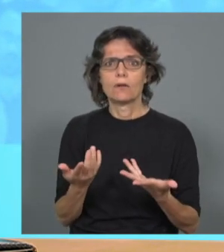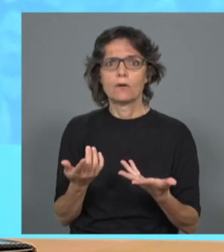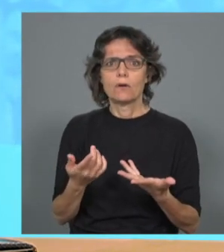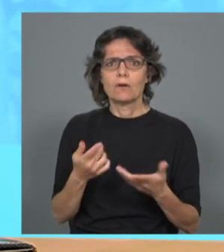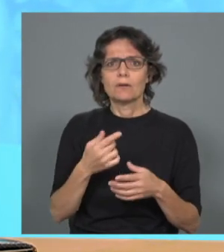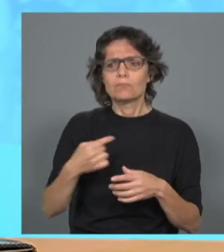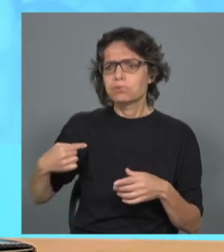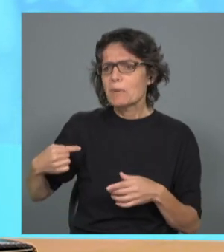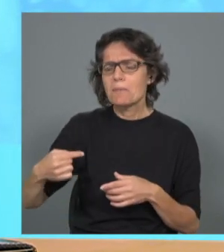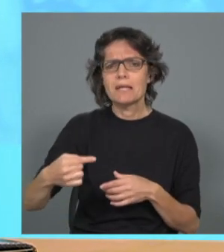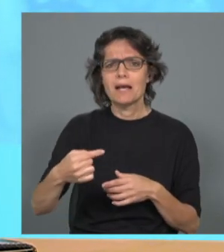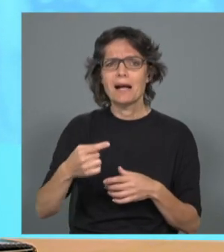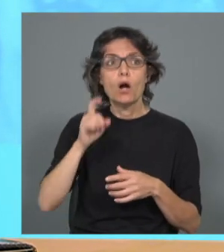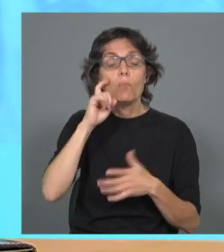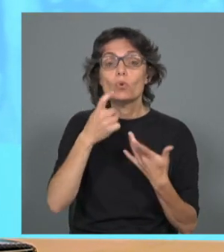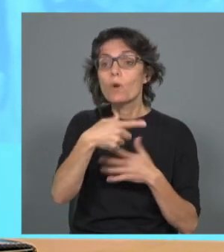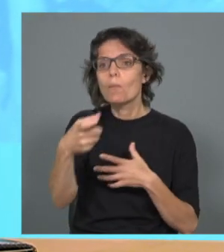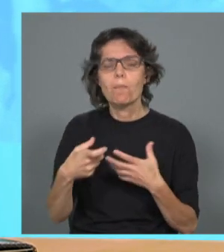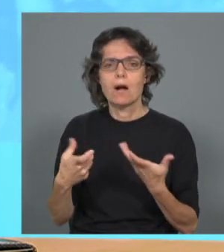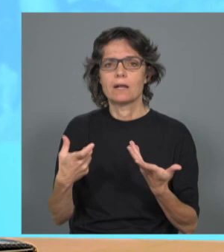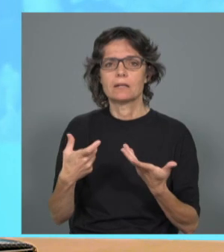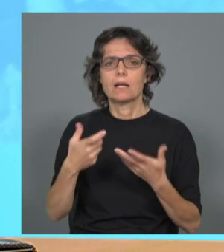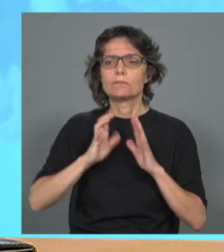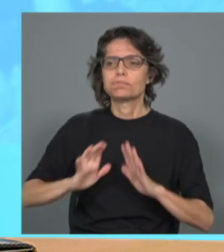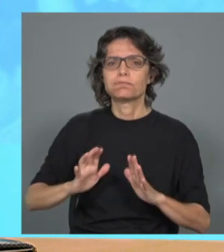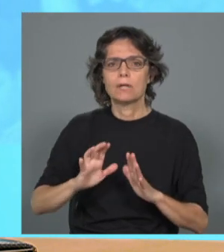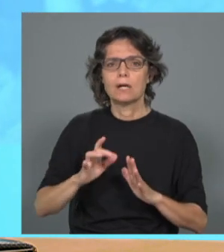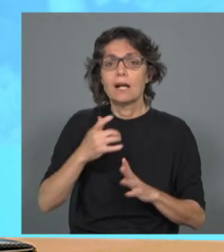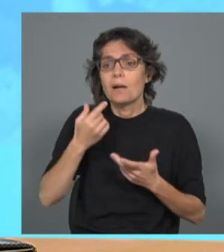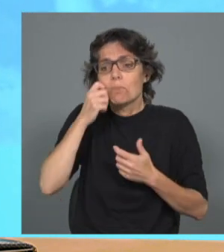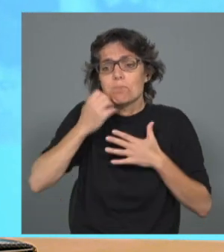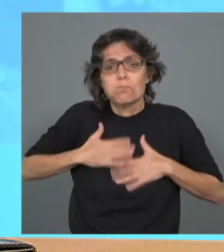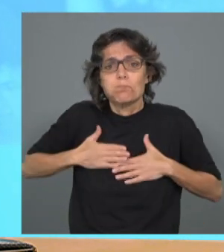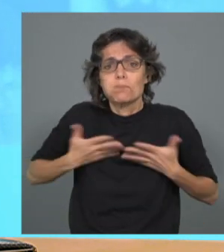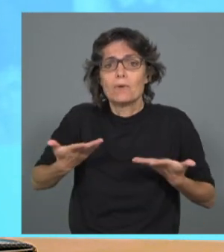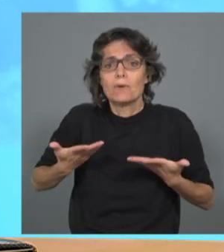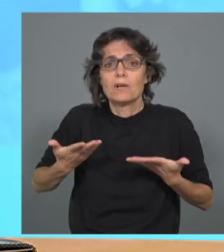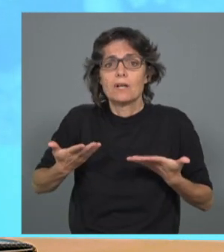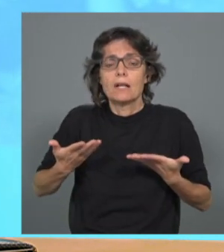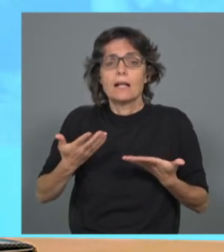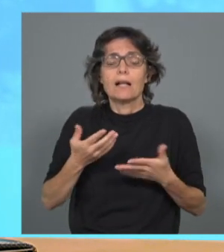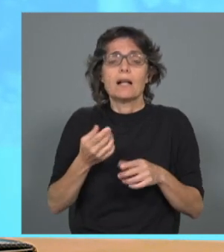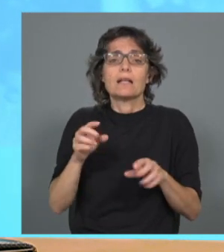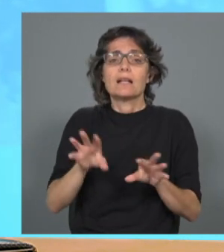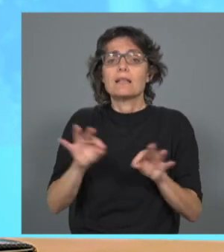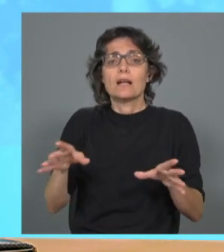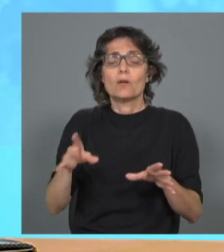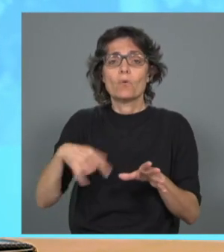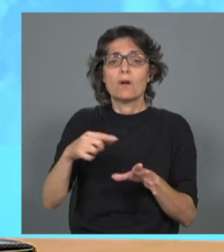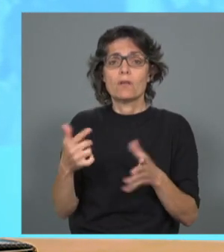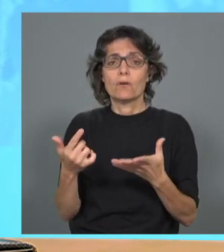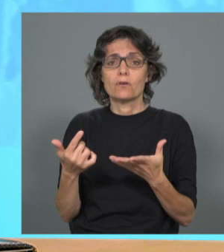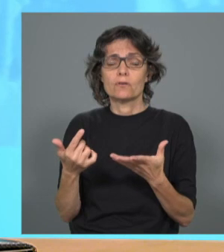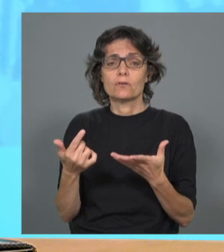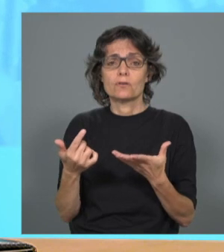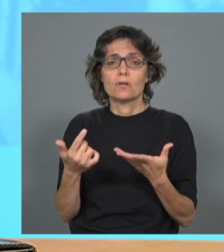a necessidade de buscar a paz de todos os lados, não é? Como também quase esta busca de todos os lados também ao mesmo